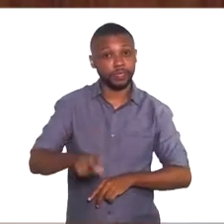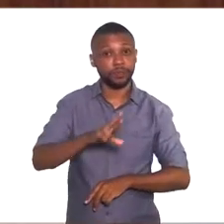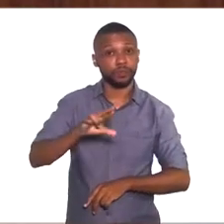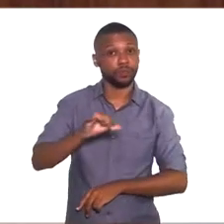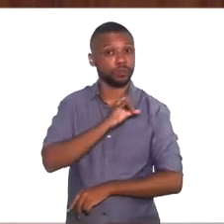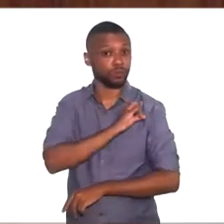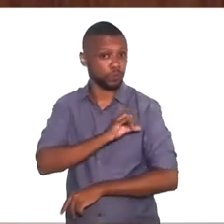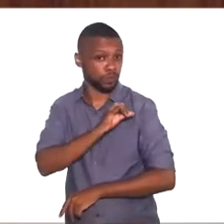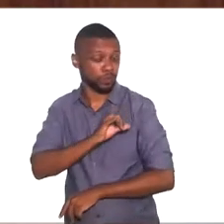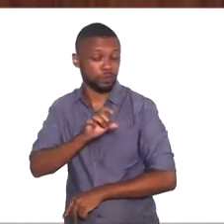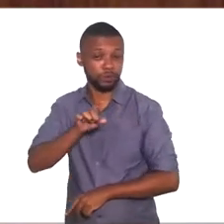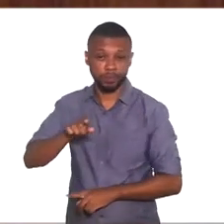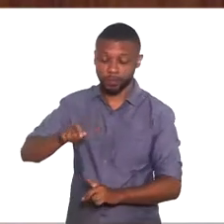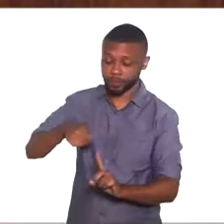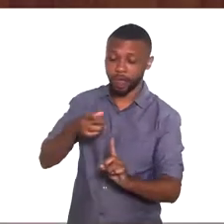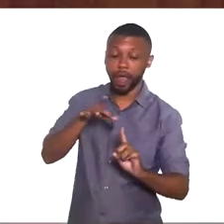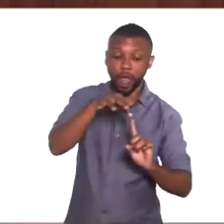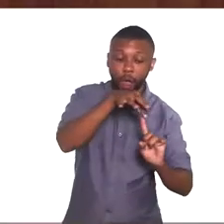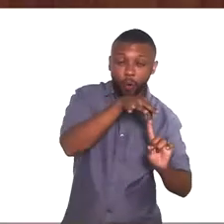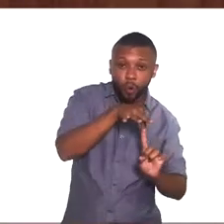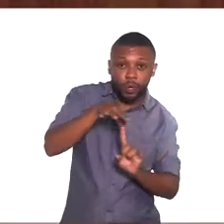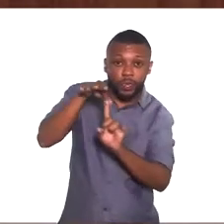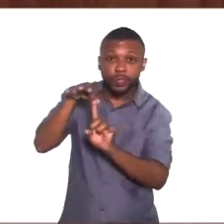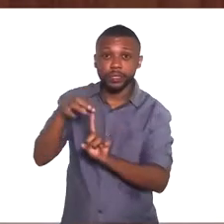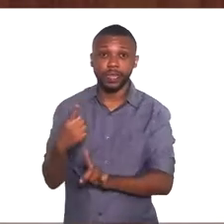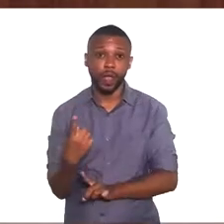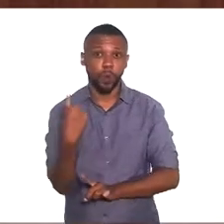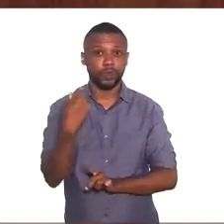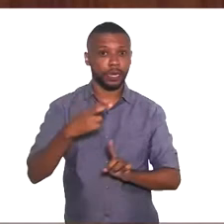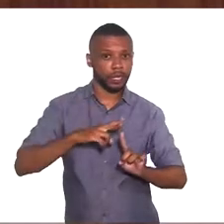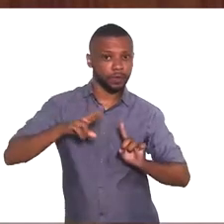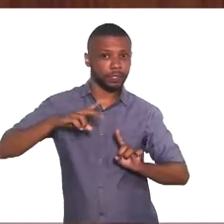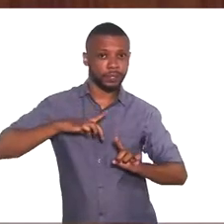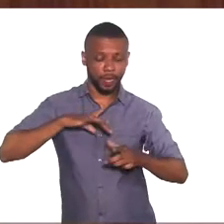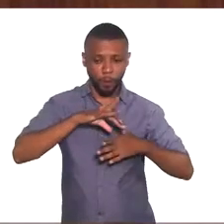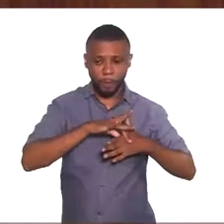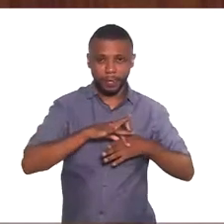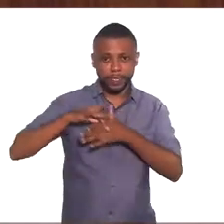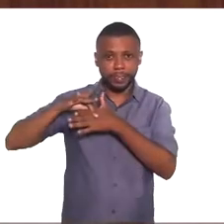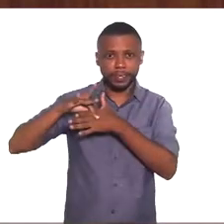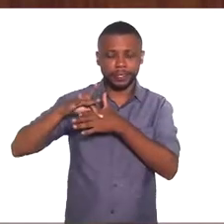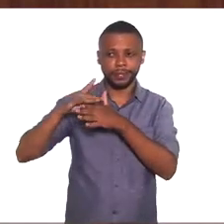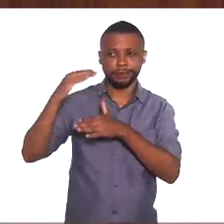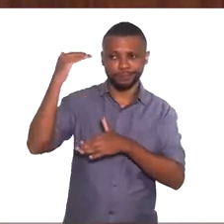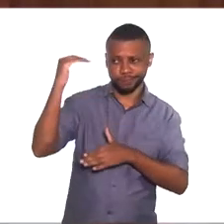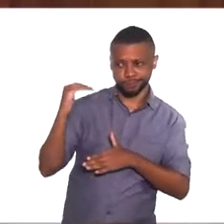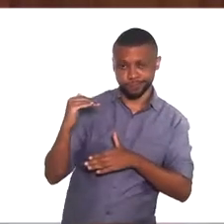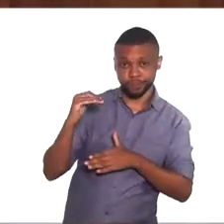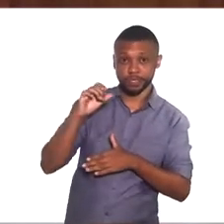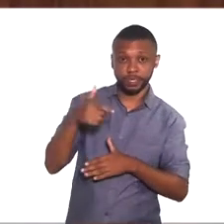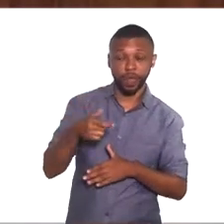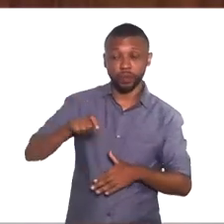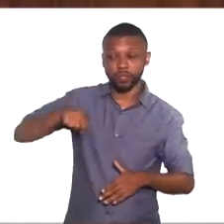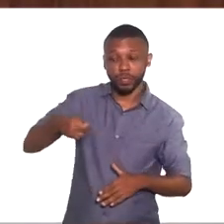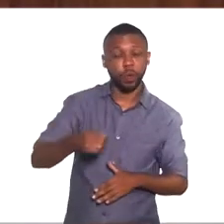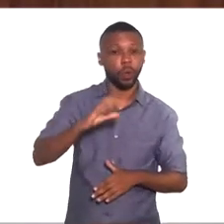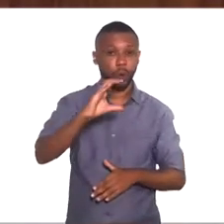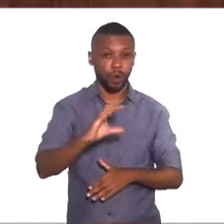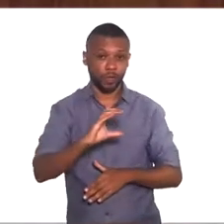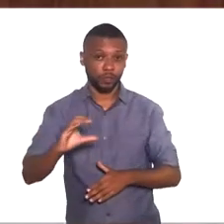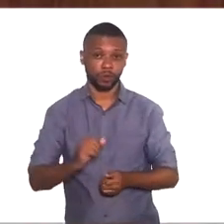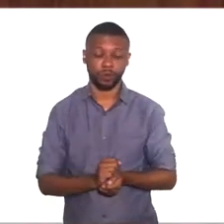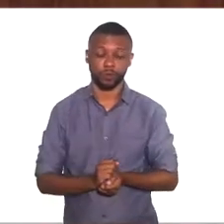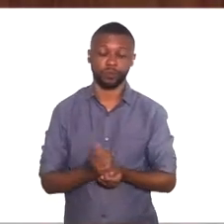ele é o líder é a única religião que tem uma liderança que a religião católica